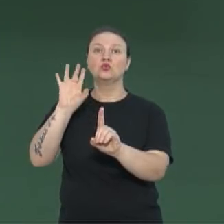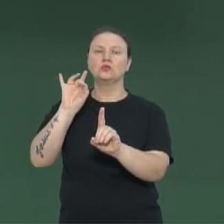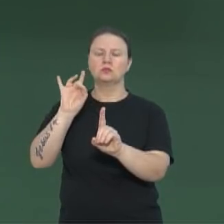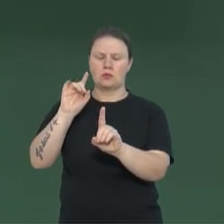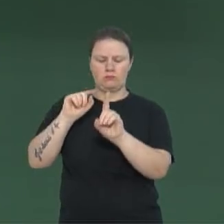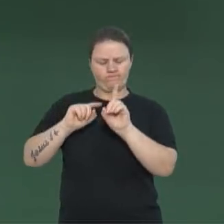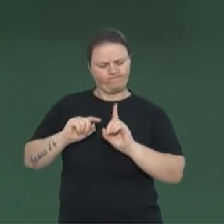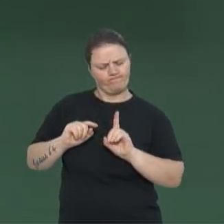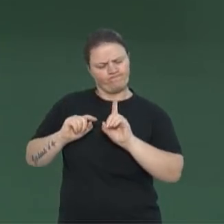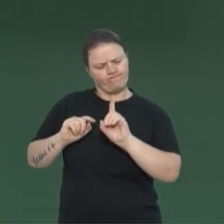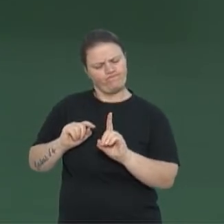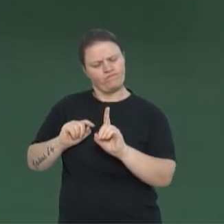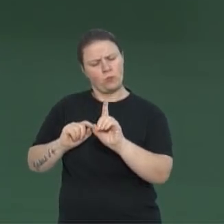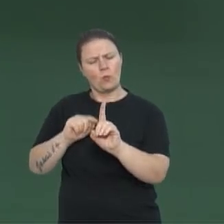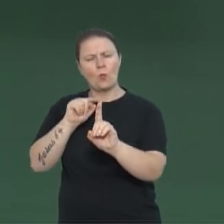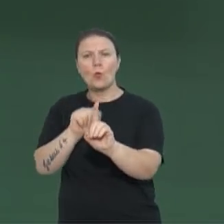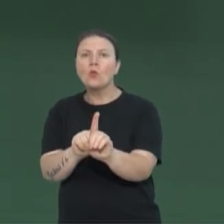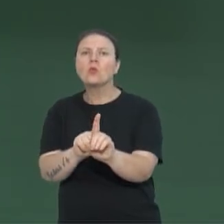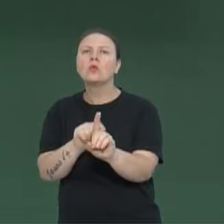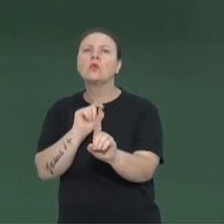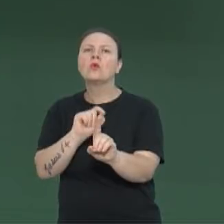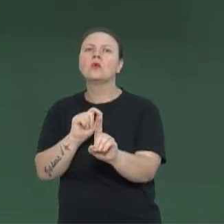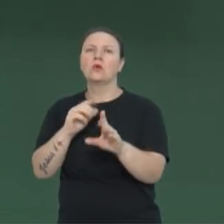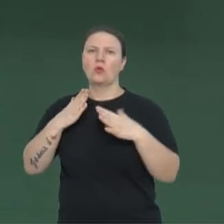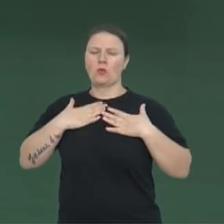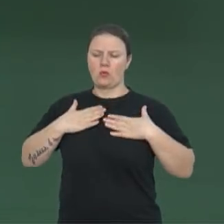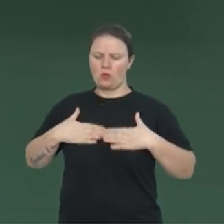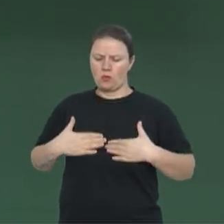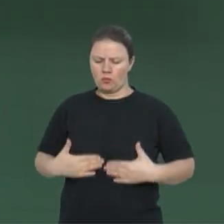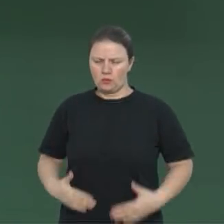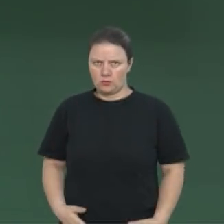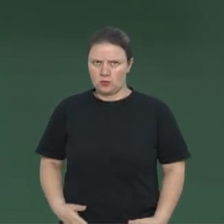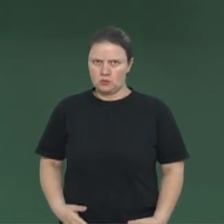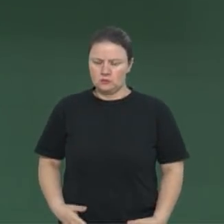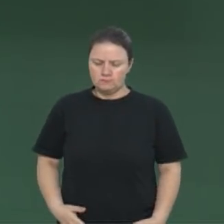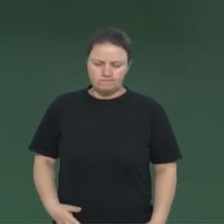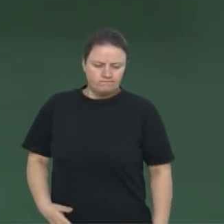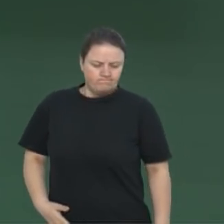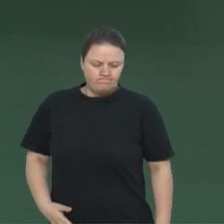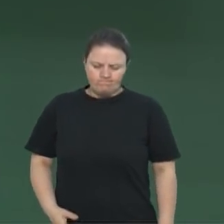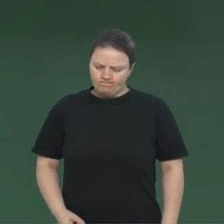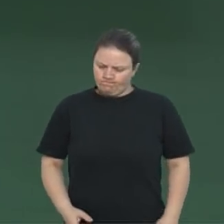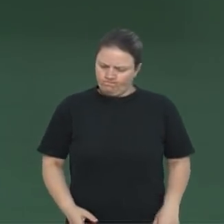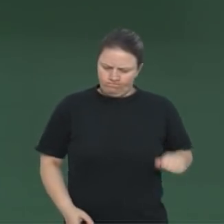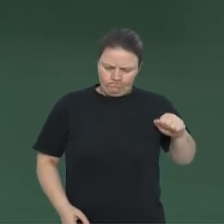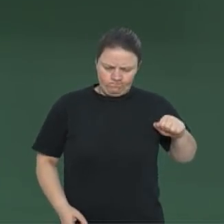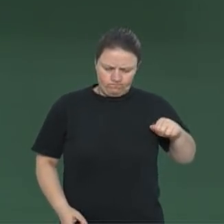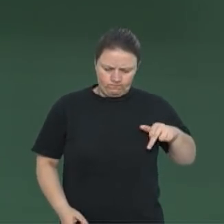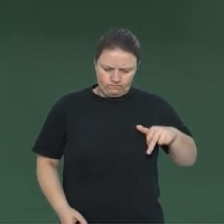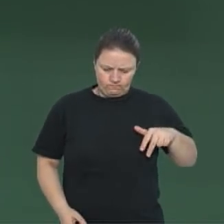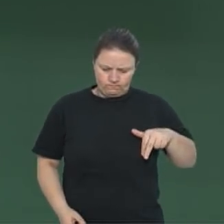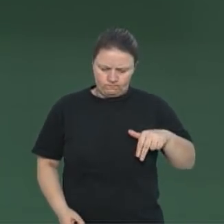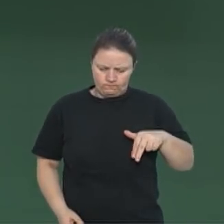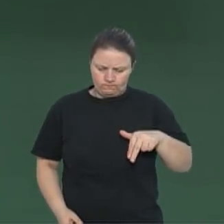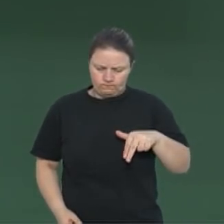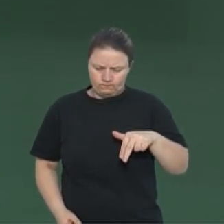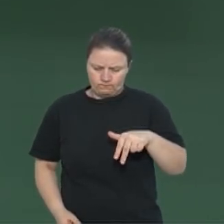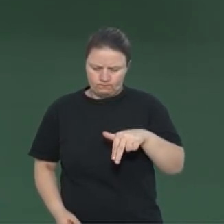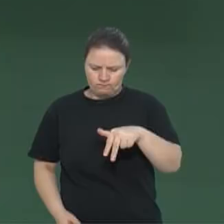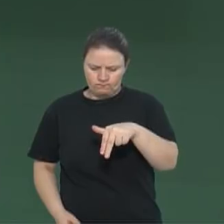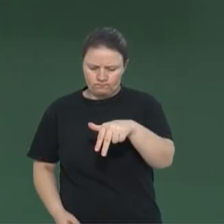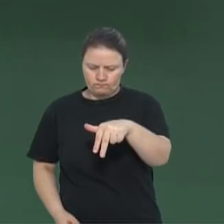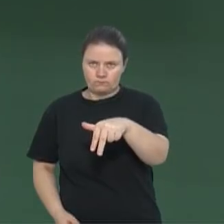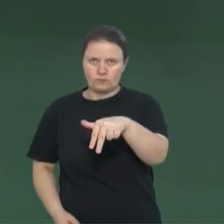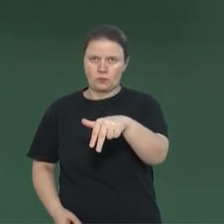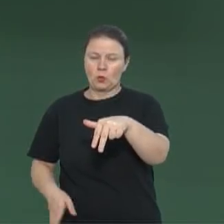aconteça. Ele precisa se concentrar corporalmente também. Então é o momento do silêncio, ele vai